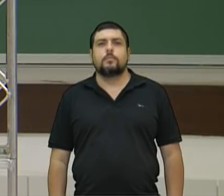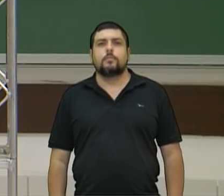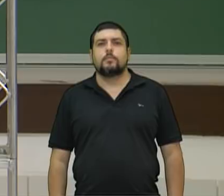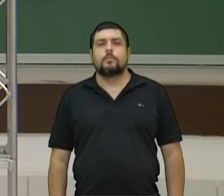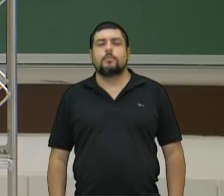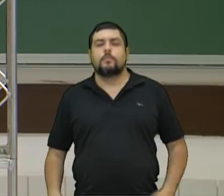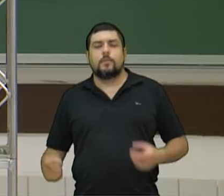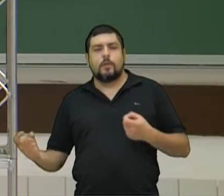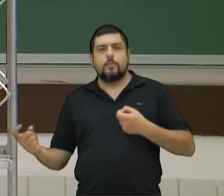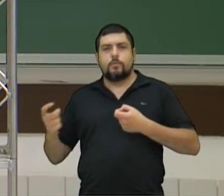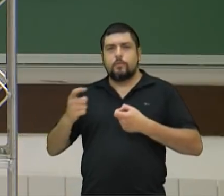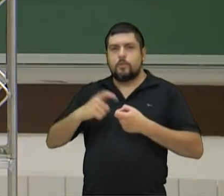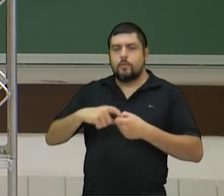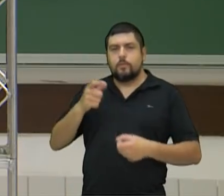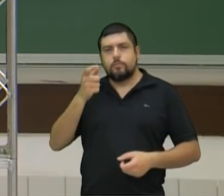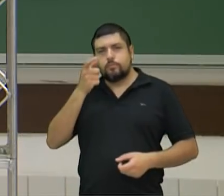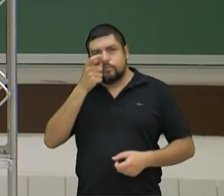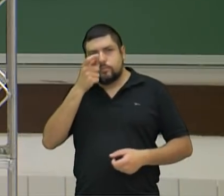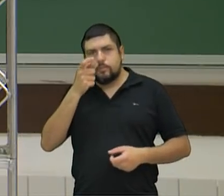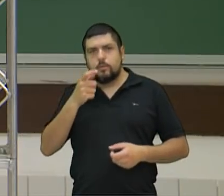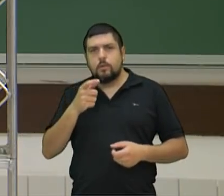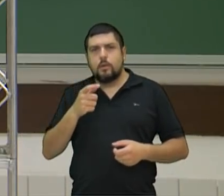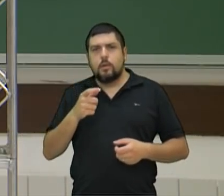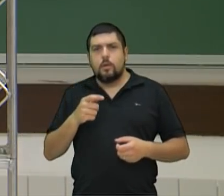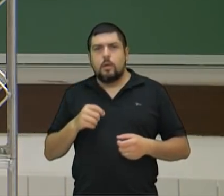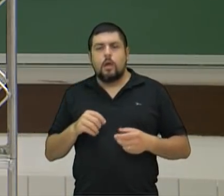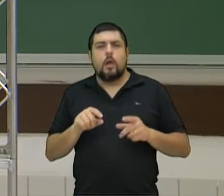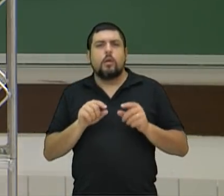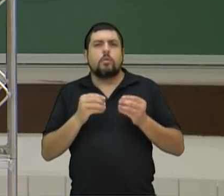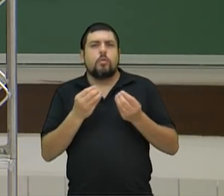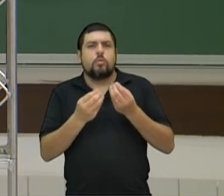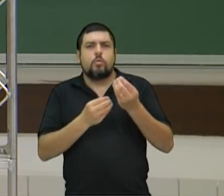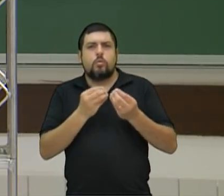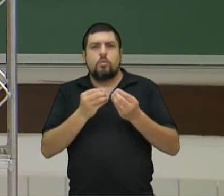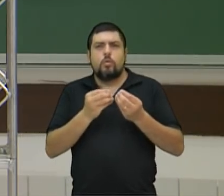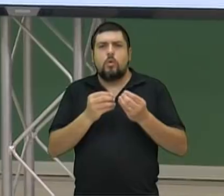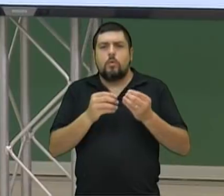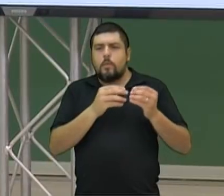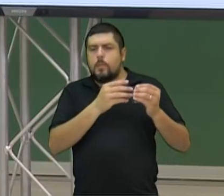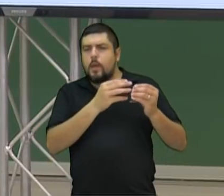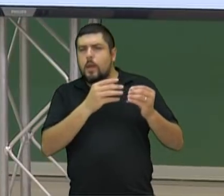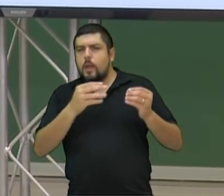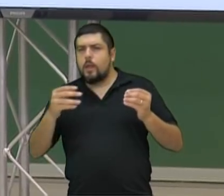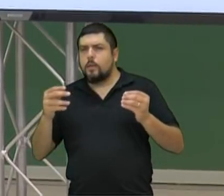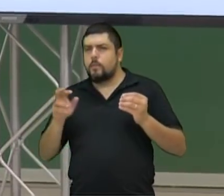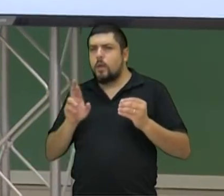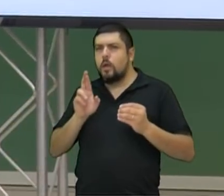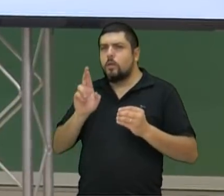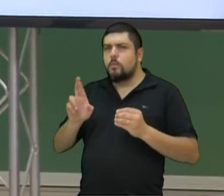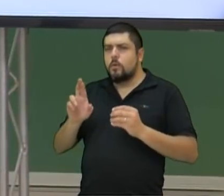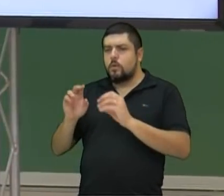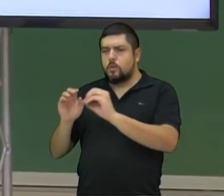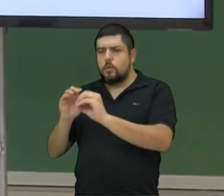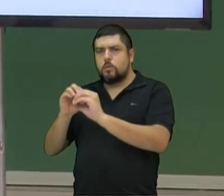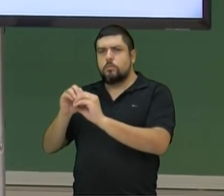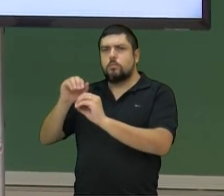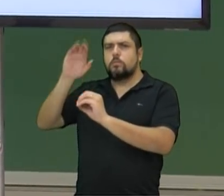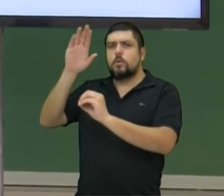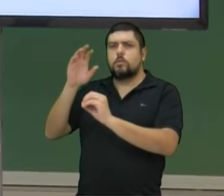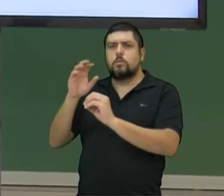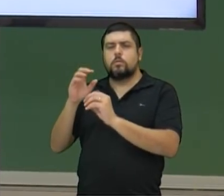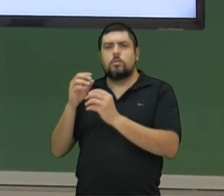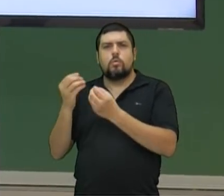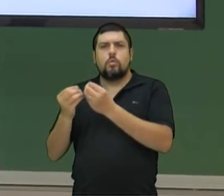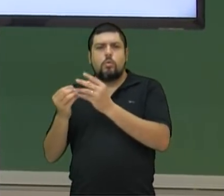Estamos de volta. Então, conseguiu descobrir para quais valores de x nós temos x mais 1 maior ou igual a 0? O que acontece? Para